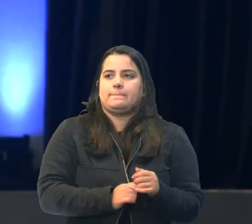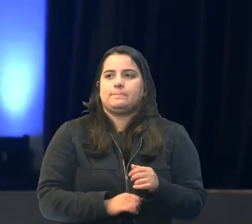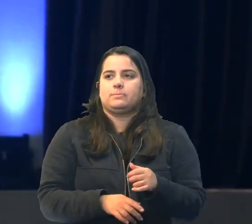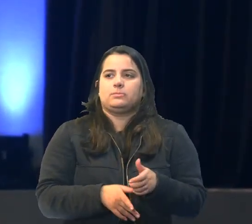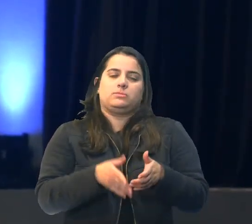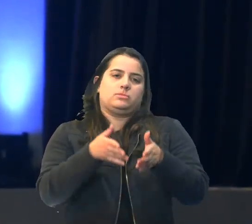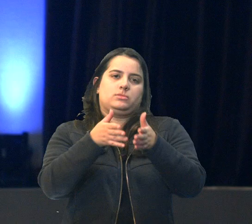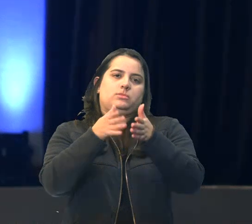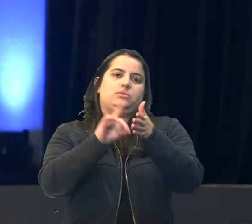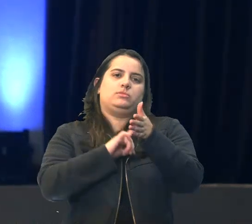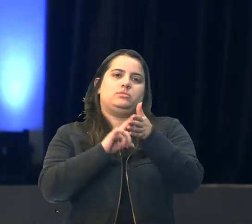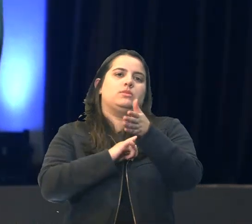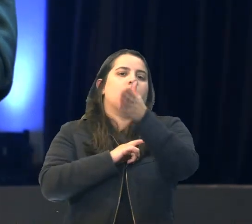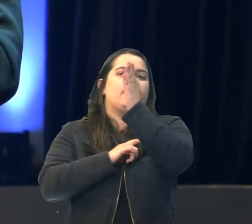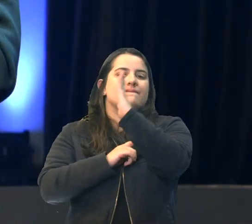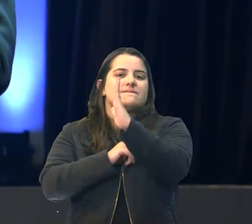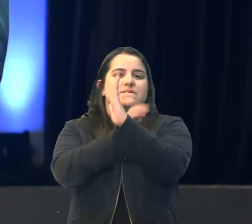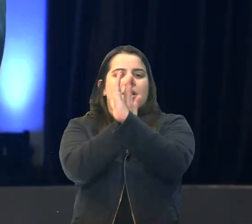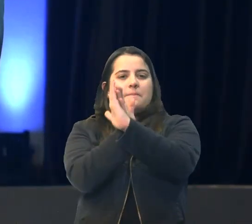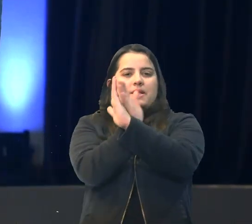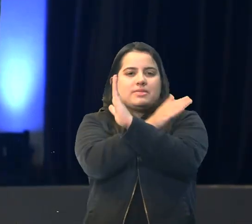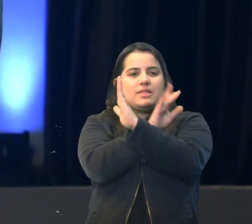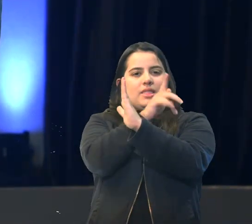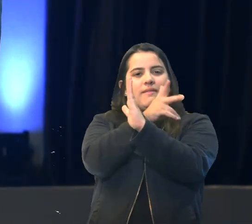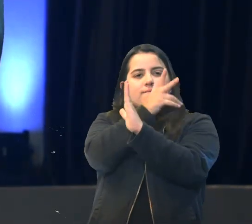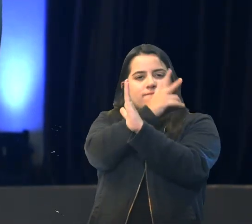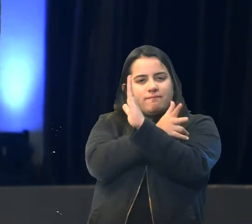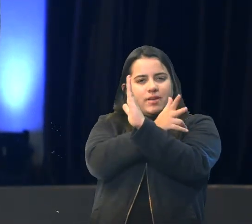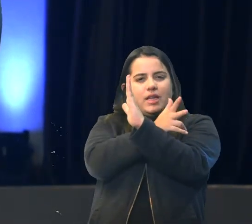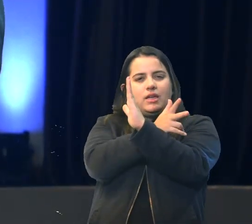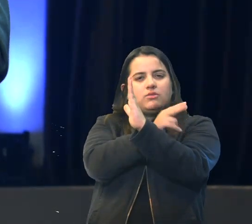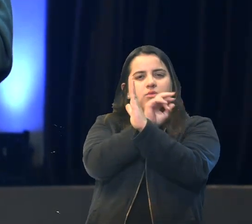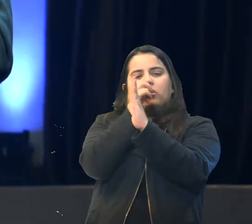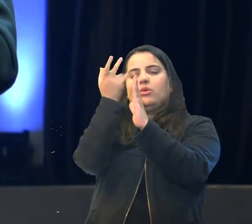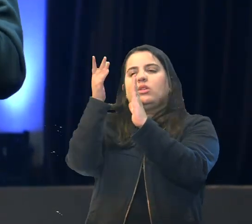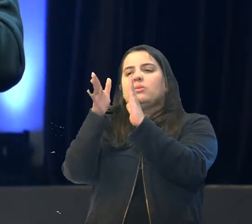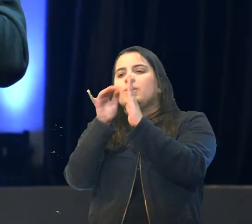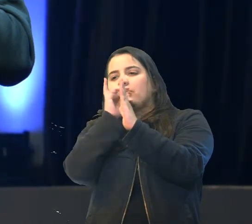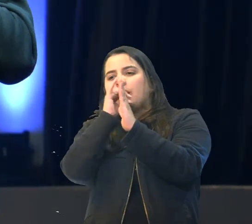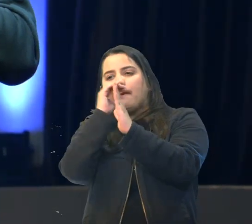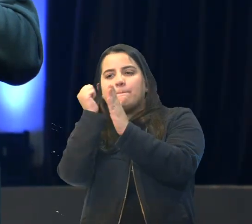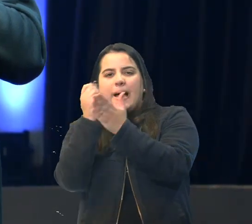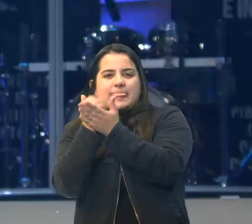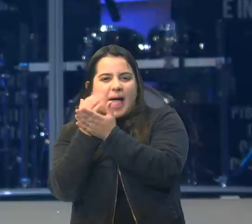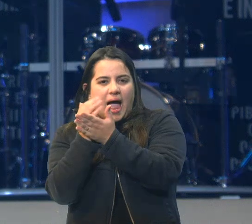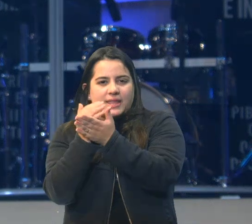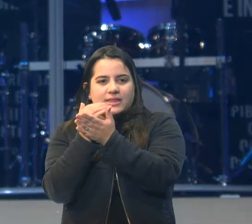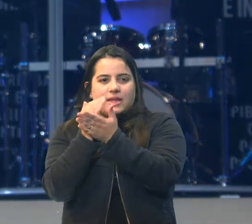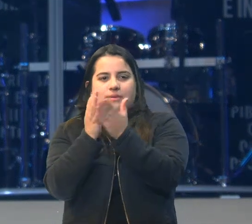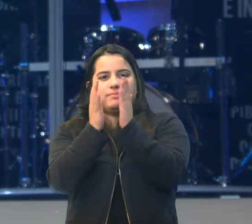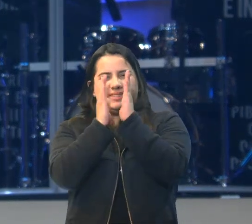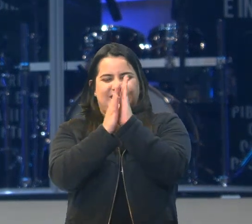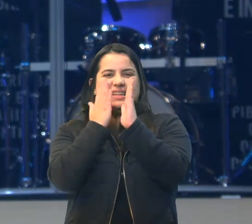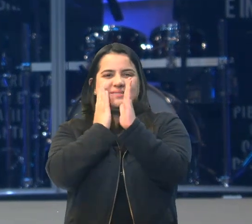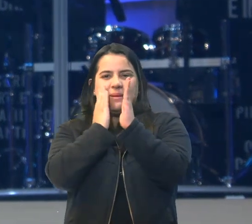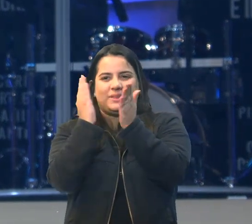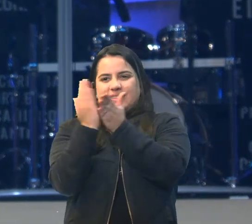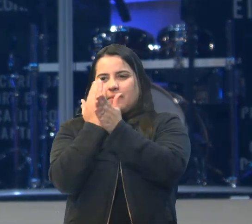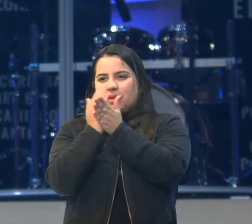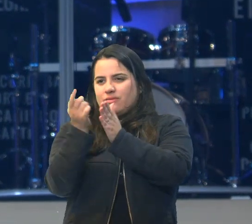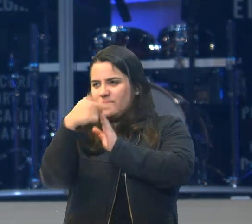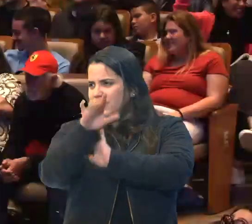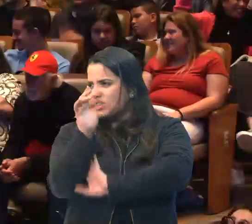vídeo que você quer ver e a outra metade é, sei lá, uma máquina cortando uma batata. Quem já viu